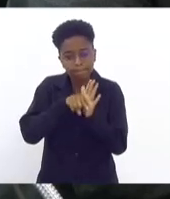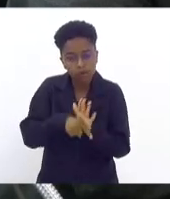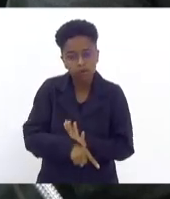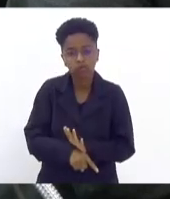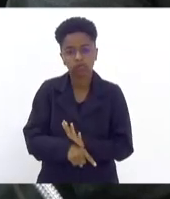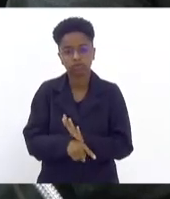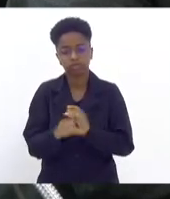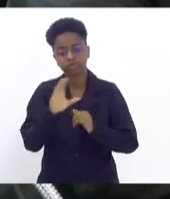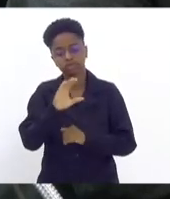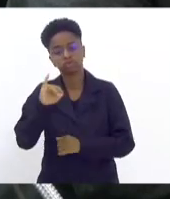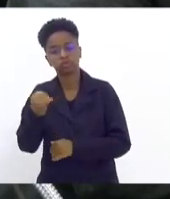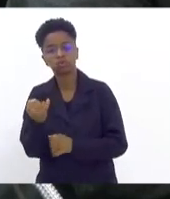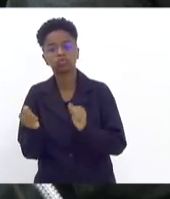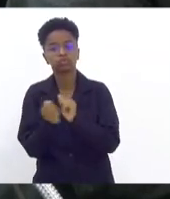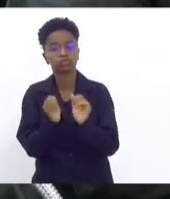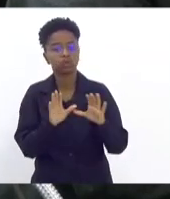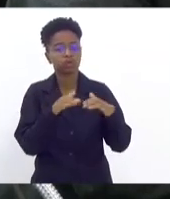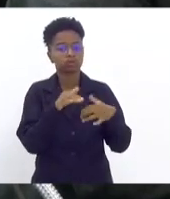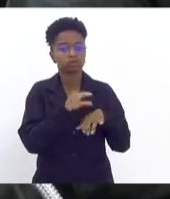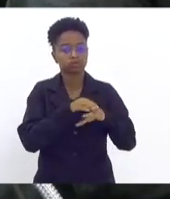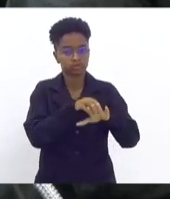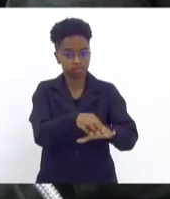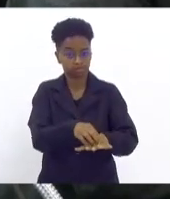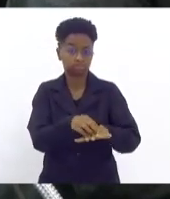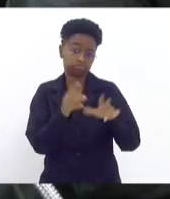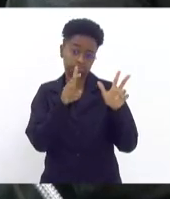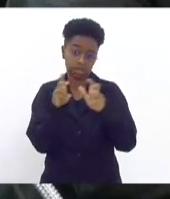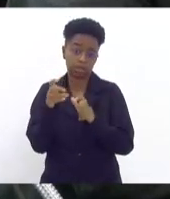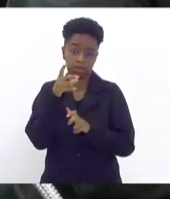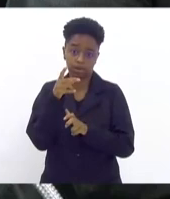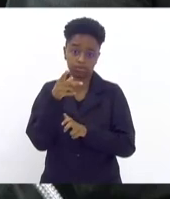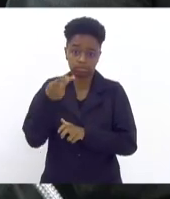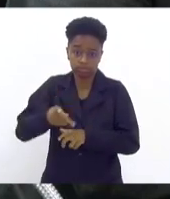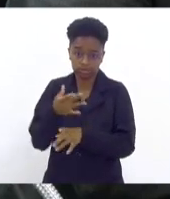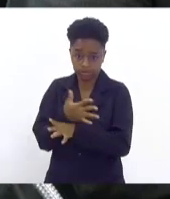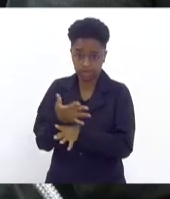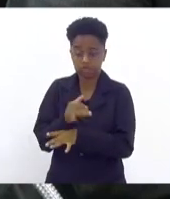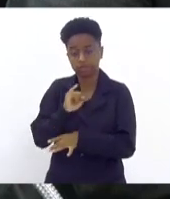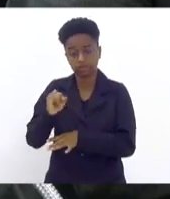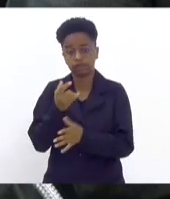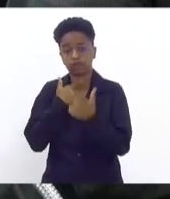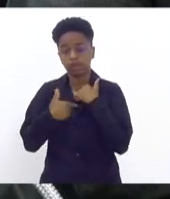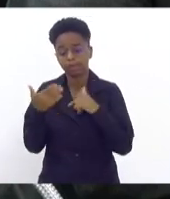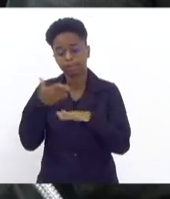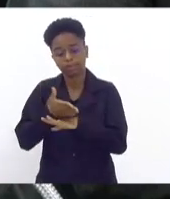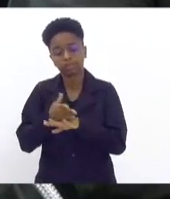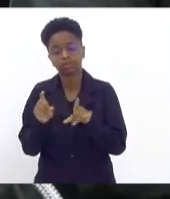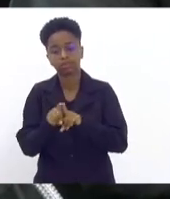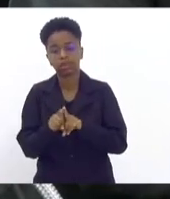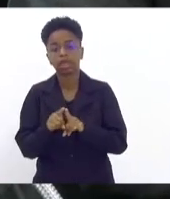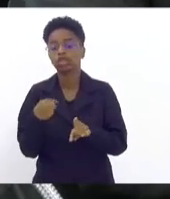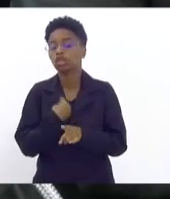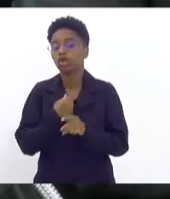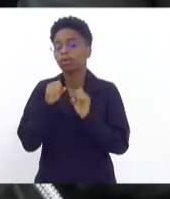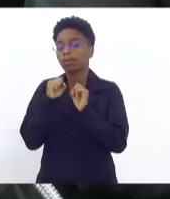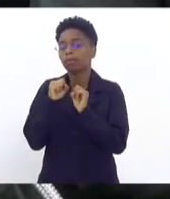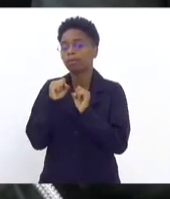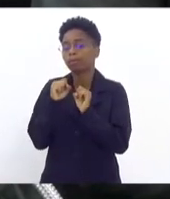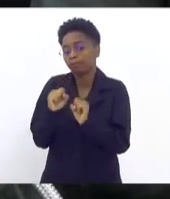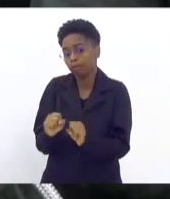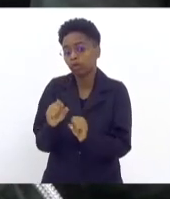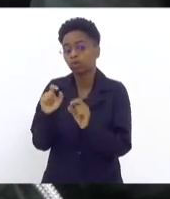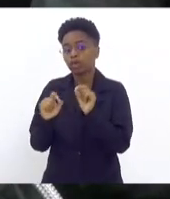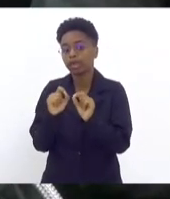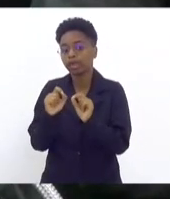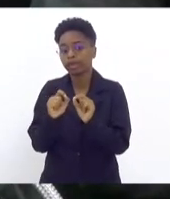Comissão de Transporte, a de Assuntos Municipais, caso queira participar também, para que a gente possa, em primeiro lugar, questionar algo que eu tenho cobrado muito, que